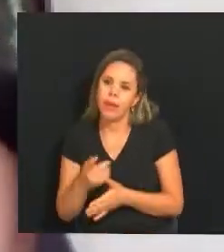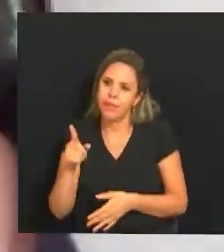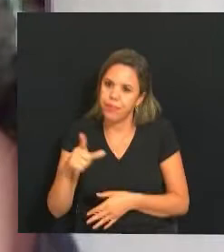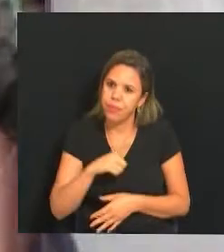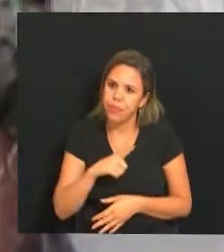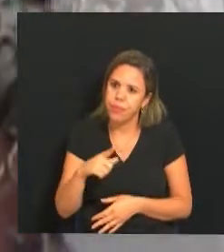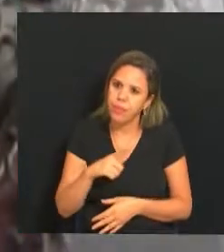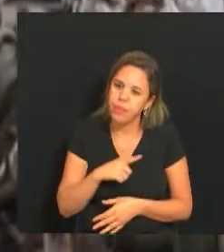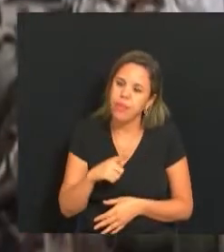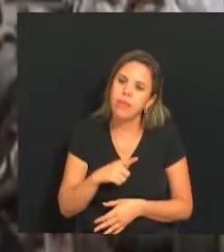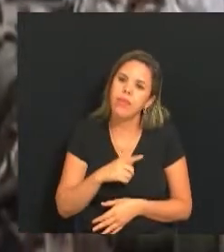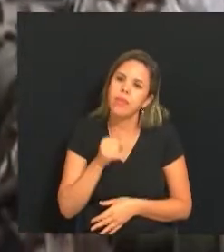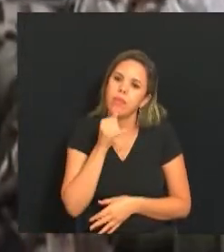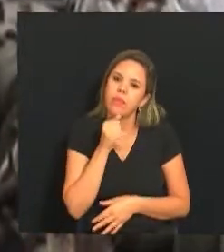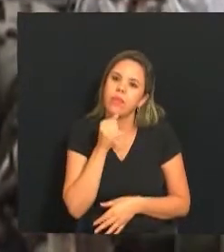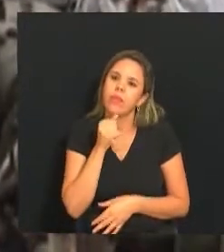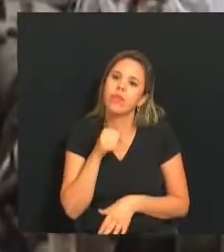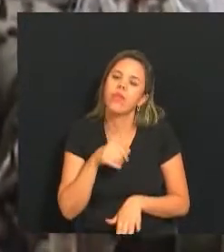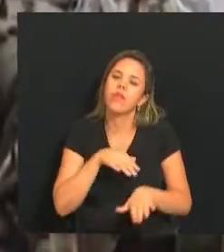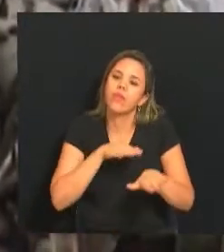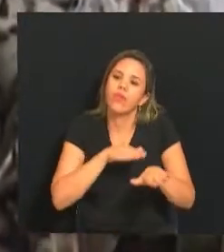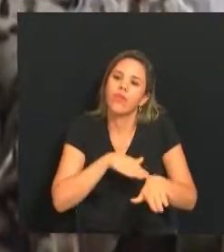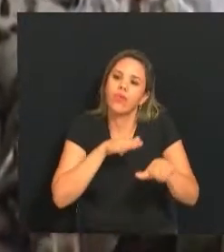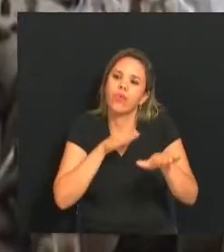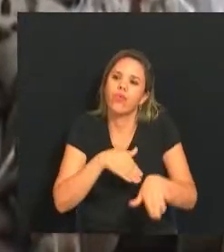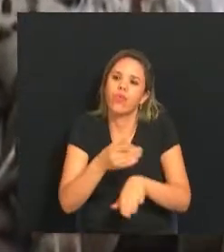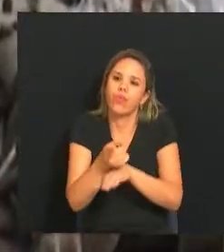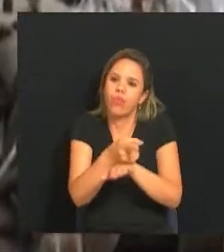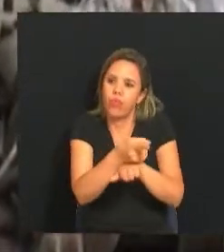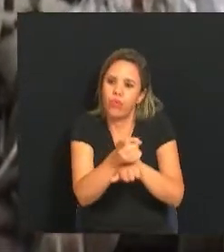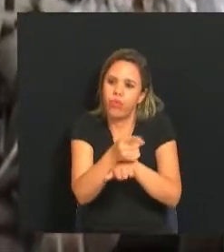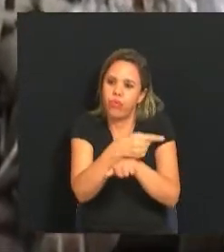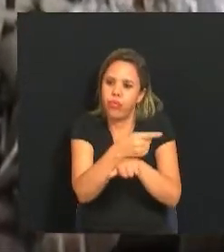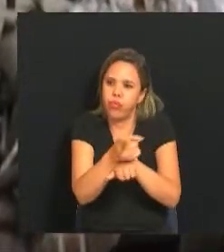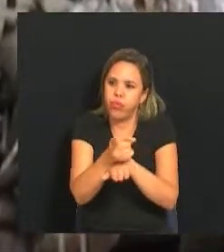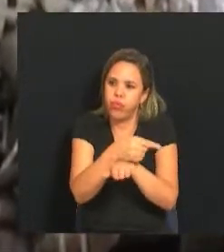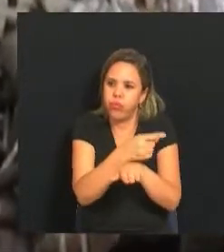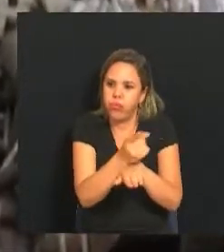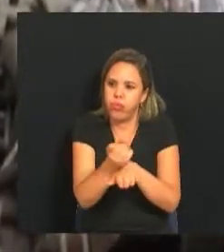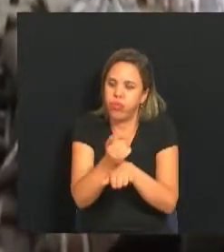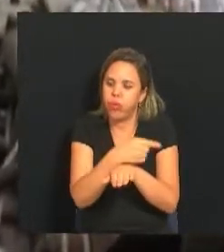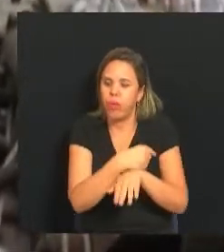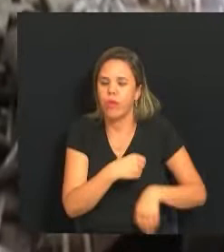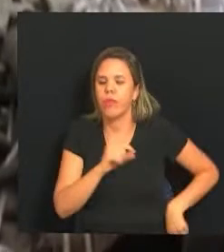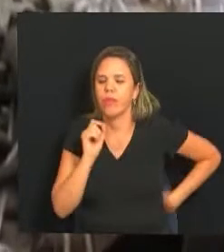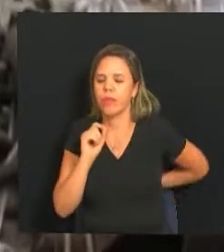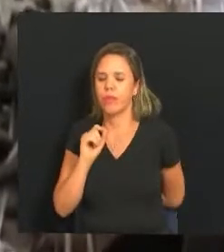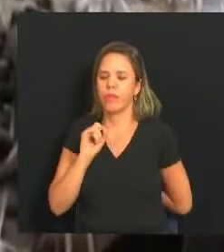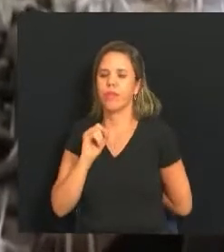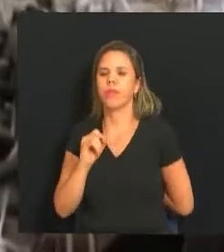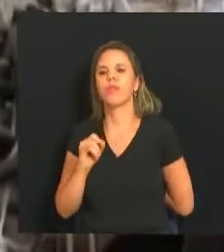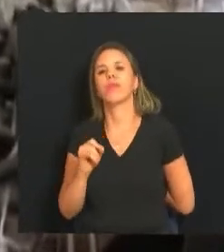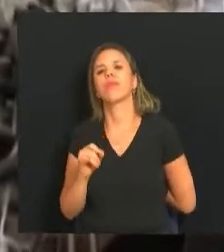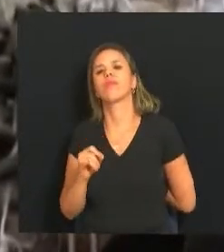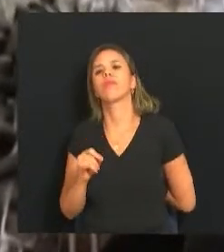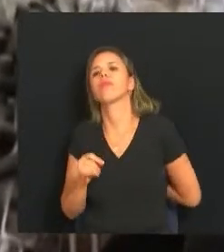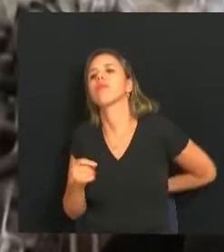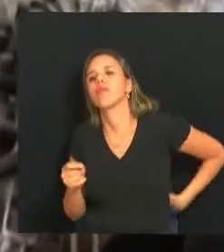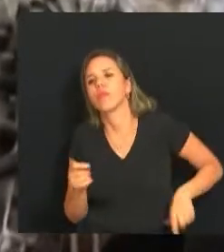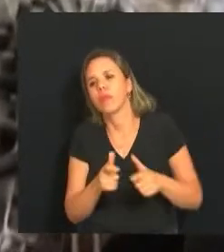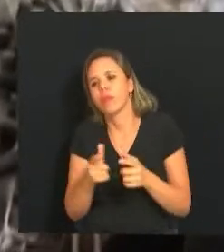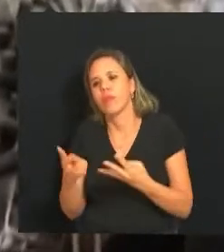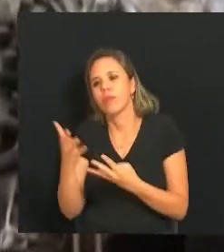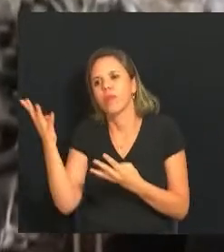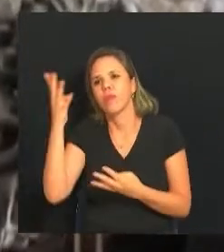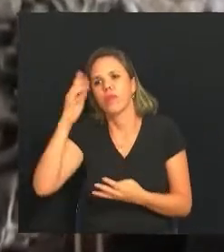aí um tanque se locomovendo, né, uma embarcação, são de grandes proporções esses veículos, então